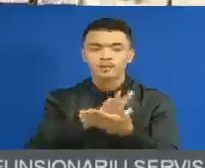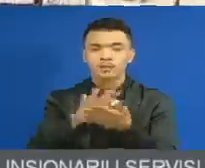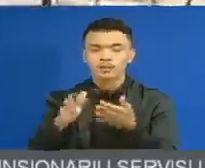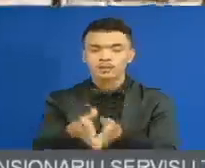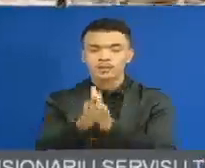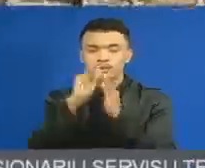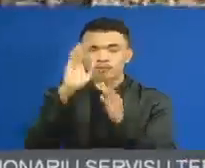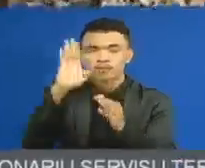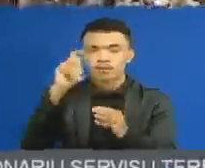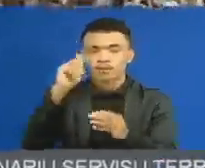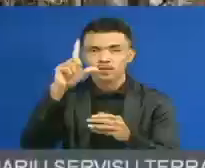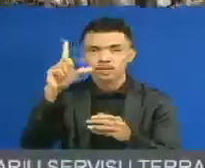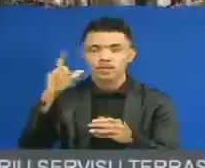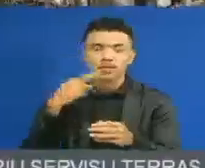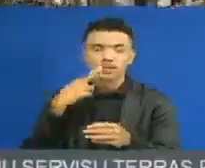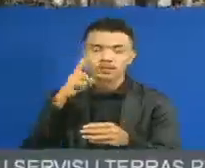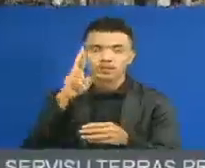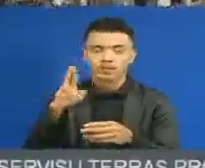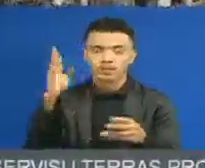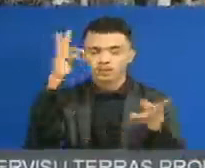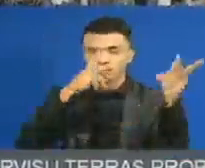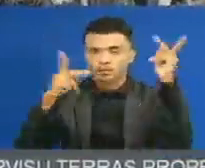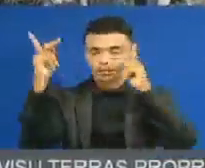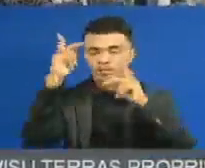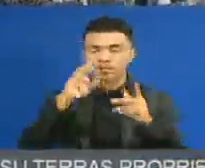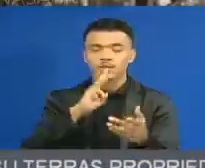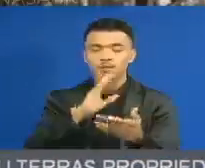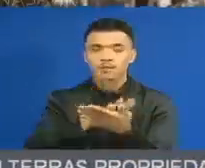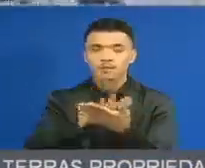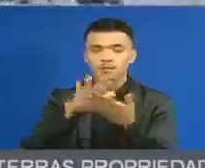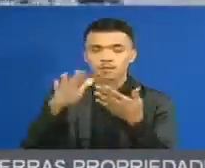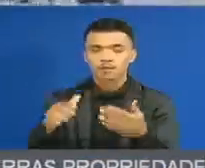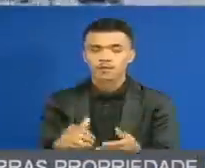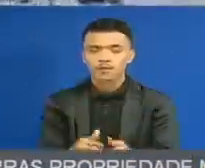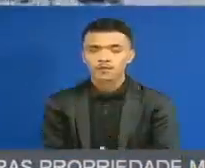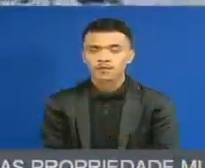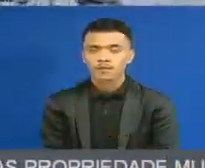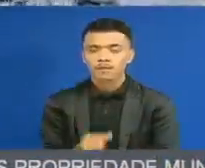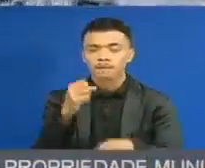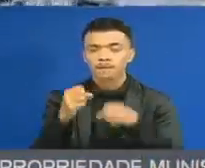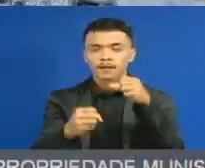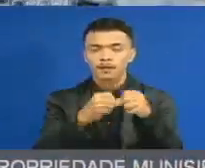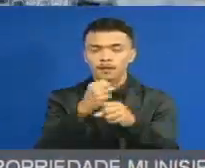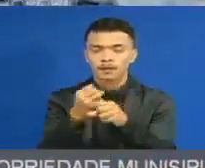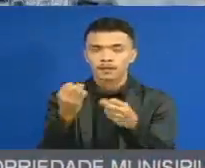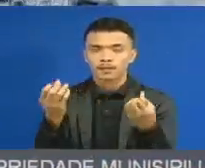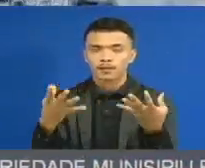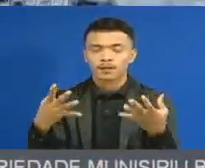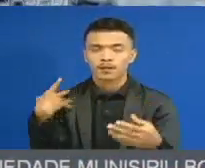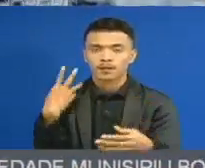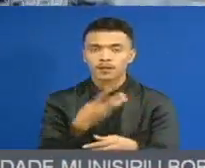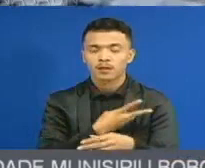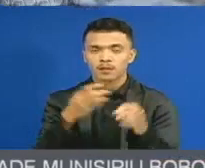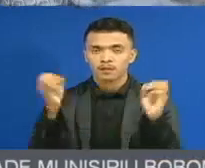publiku atu resolve problema bemos komunidade Waruana. Si durante tin hirona ame